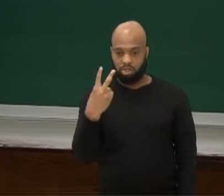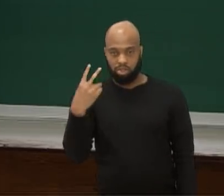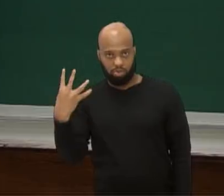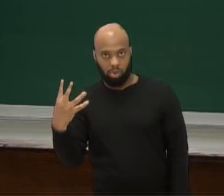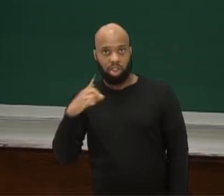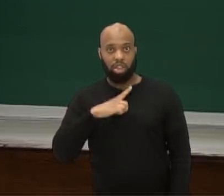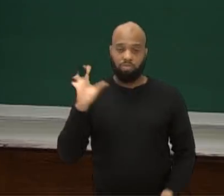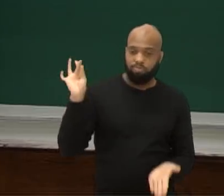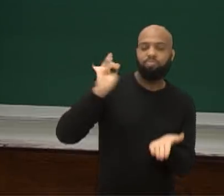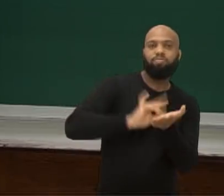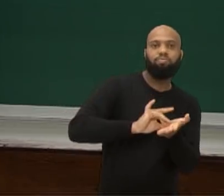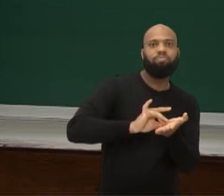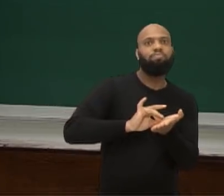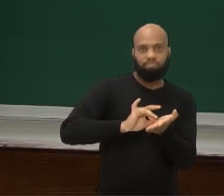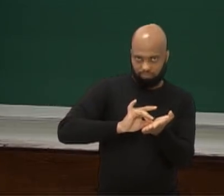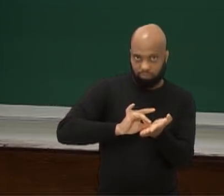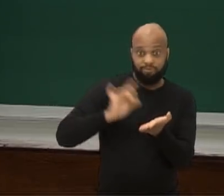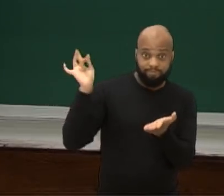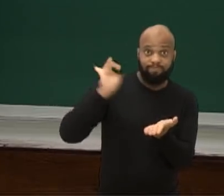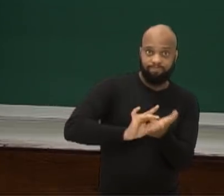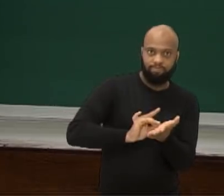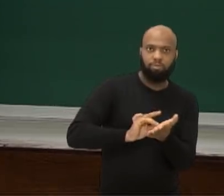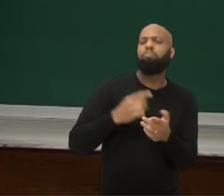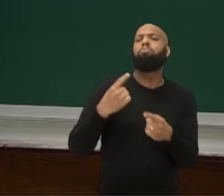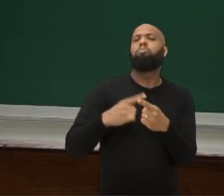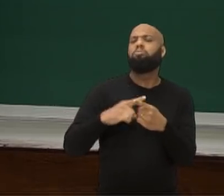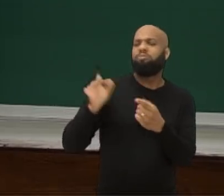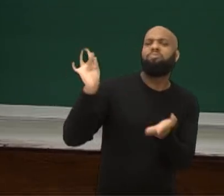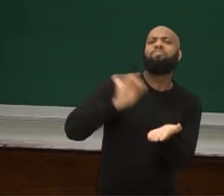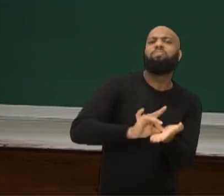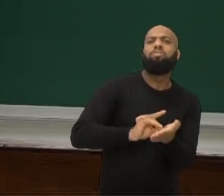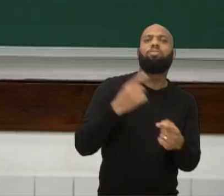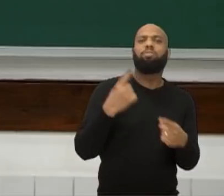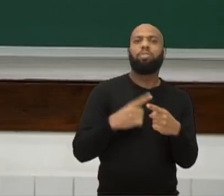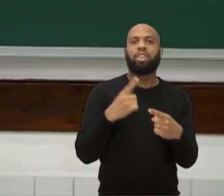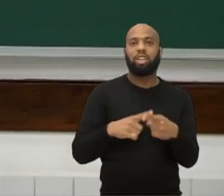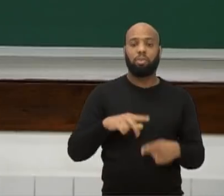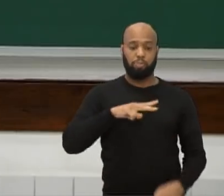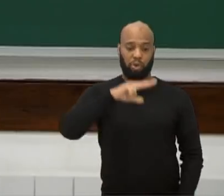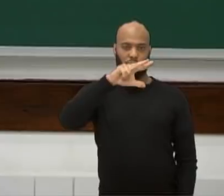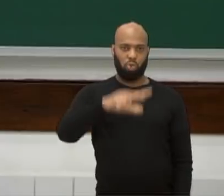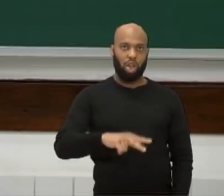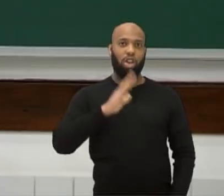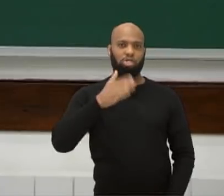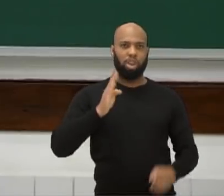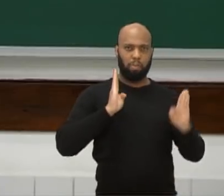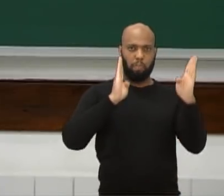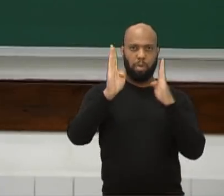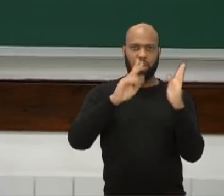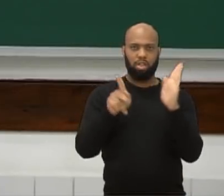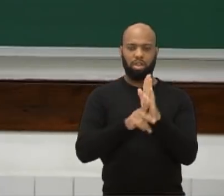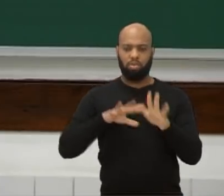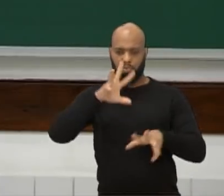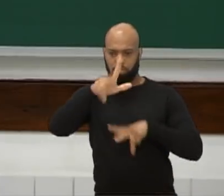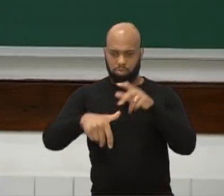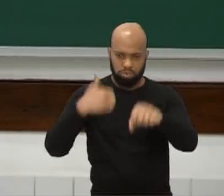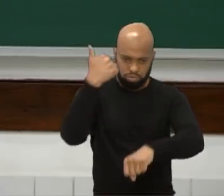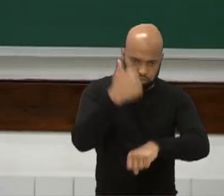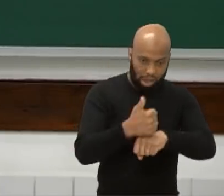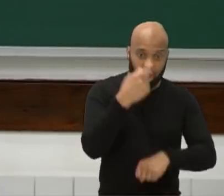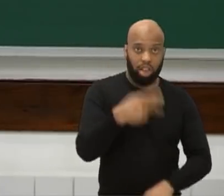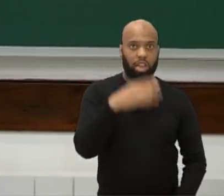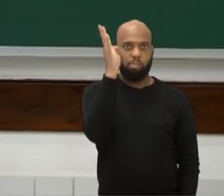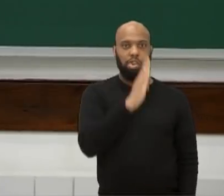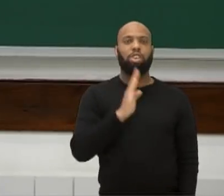1824, oficialmente falando, por que oficialmente falando? Os portugueses, desde a época da colonização, já